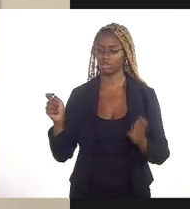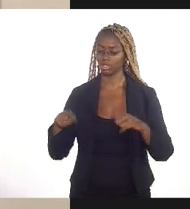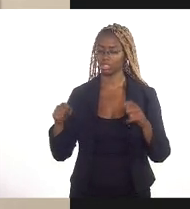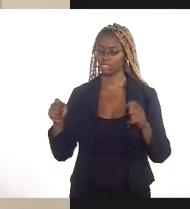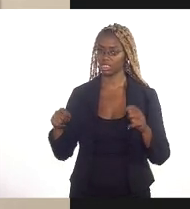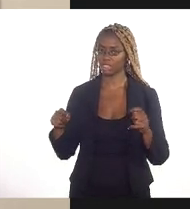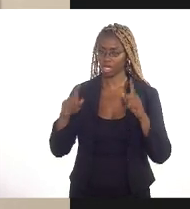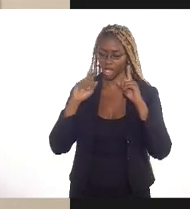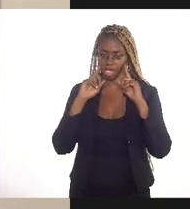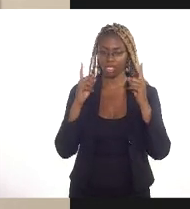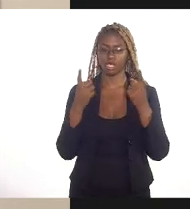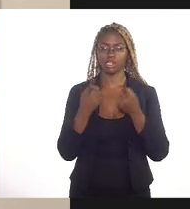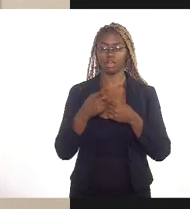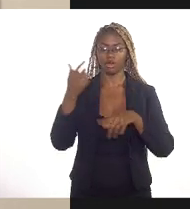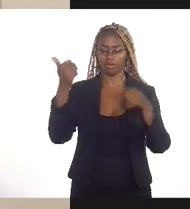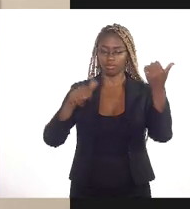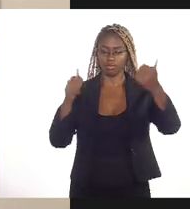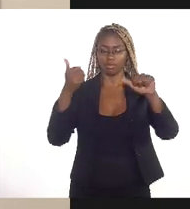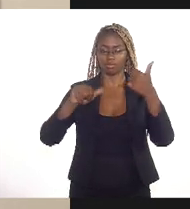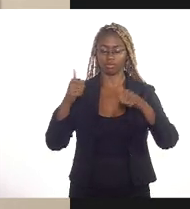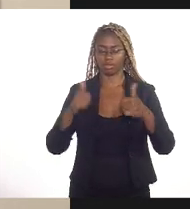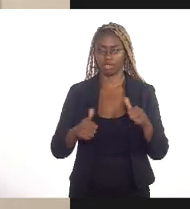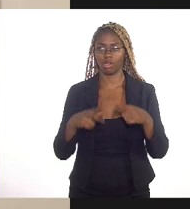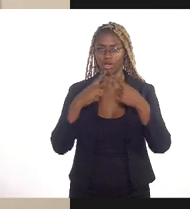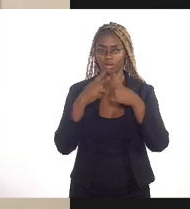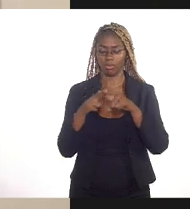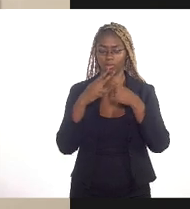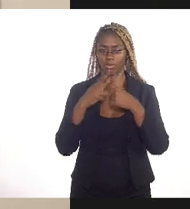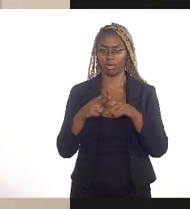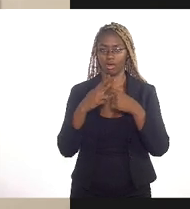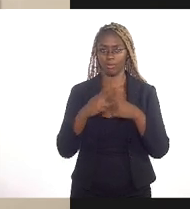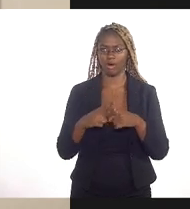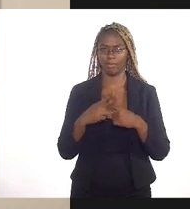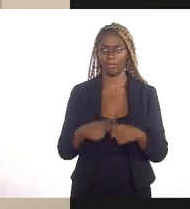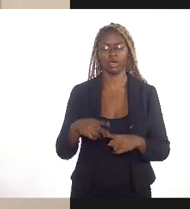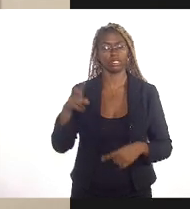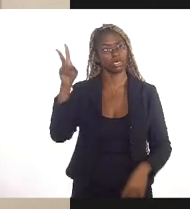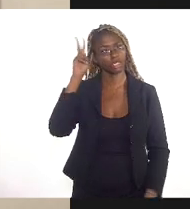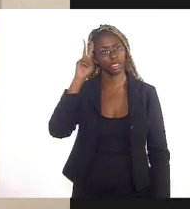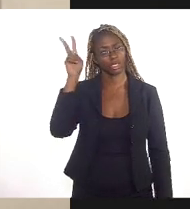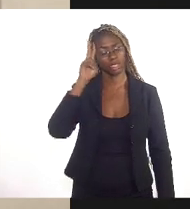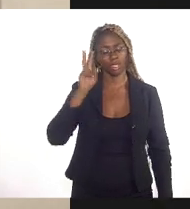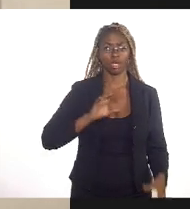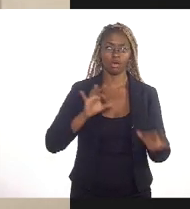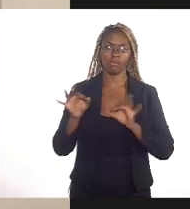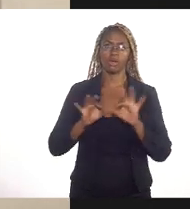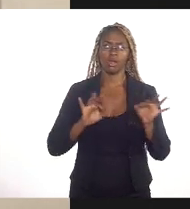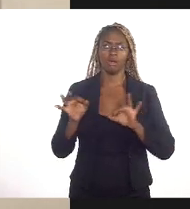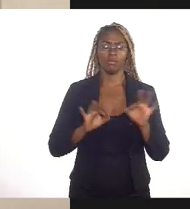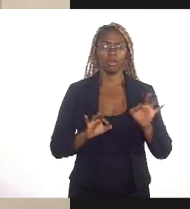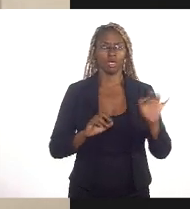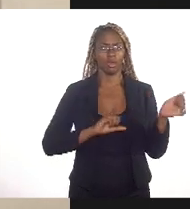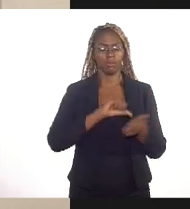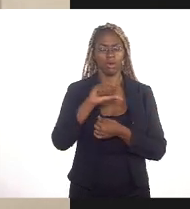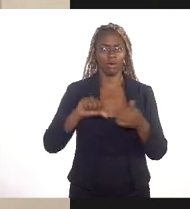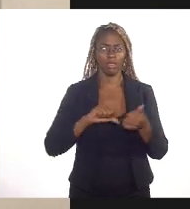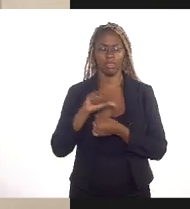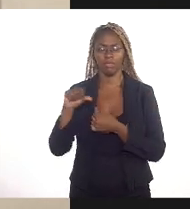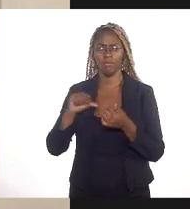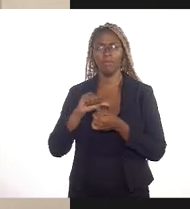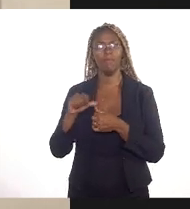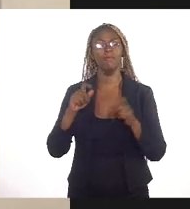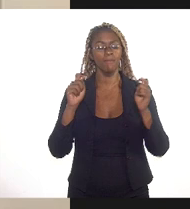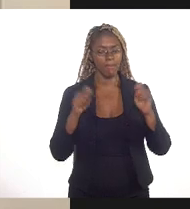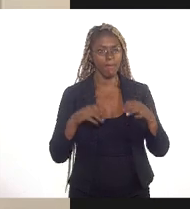reunião, analisar as emendas na segunda-feira e preparar, então, as alterações que tiver de